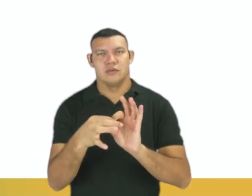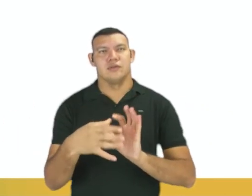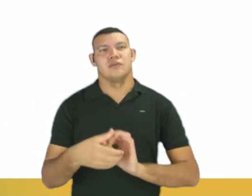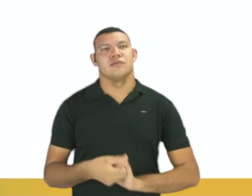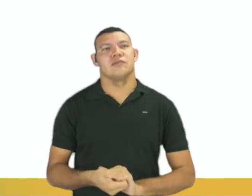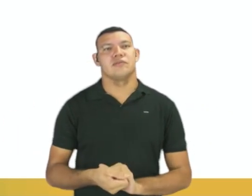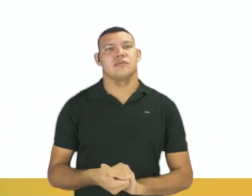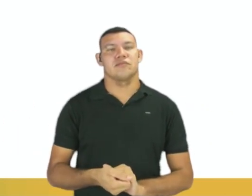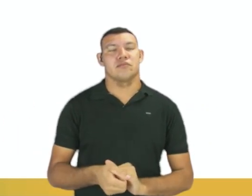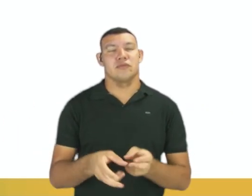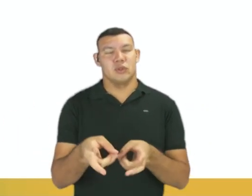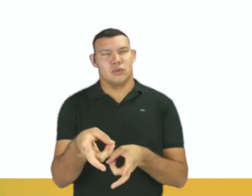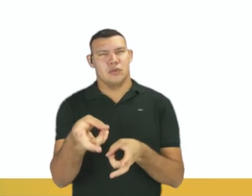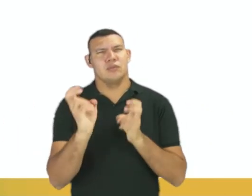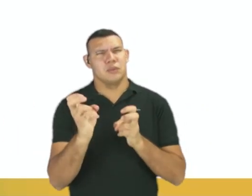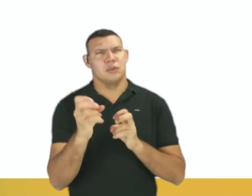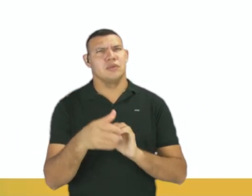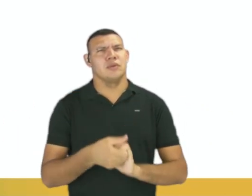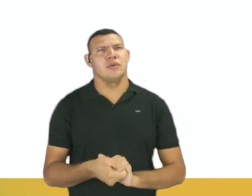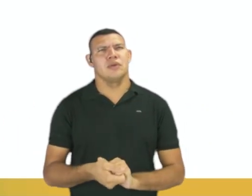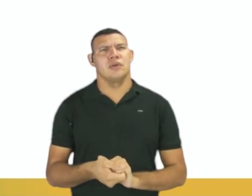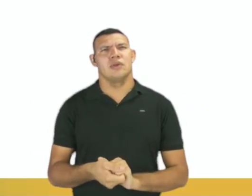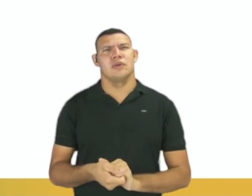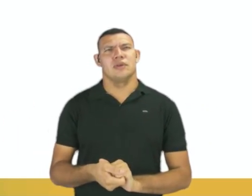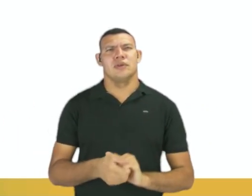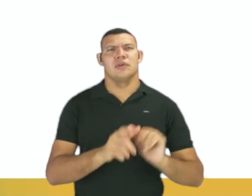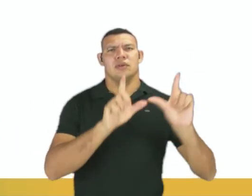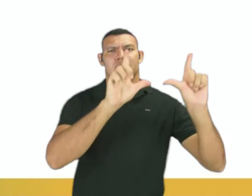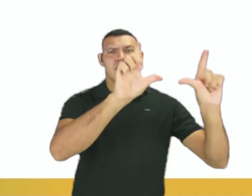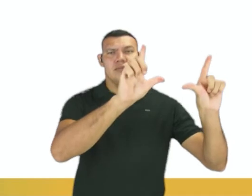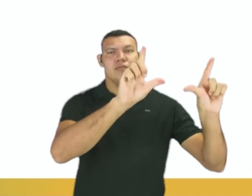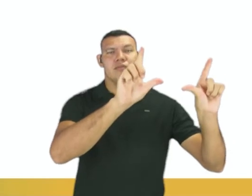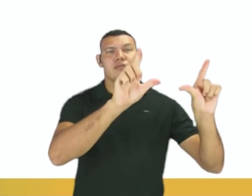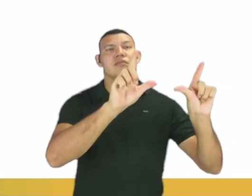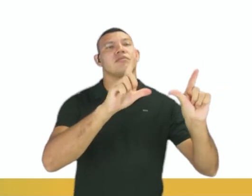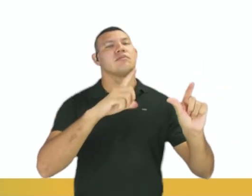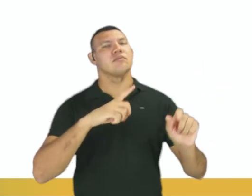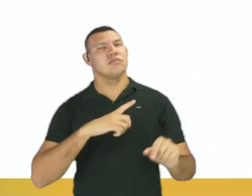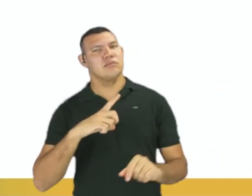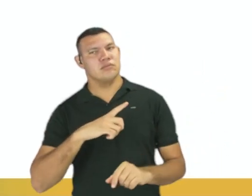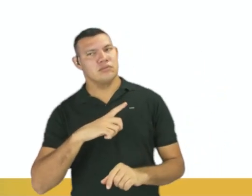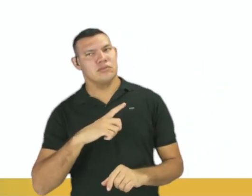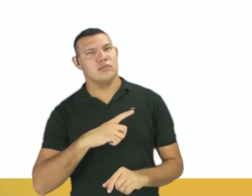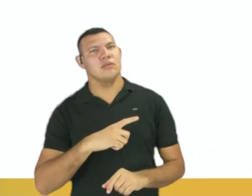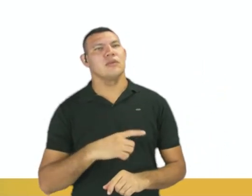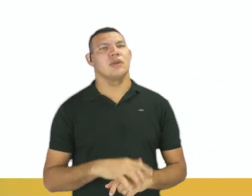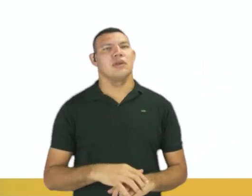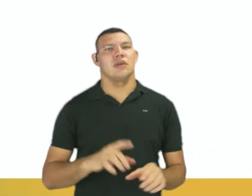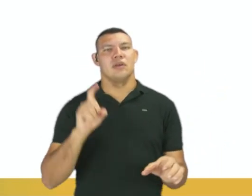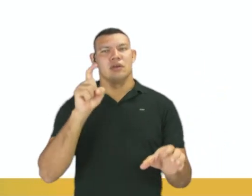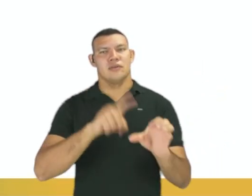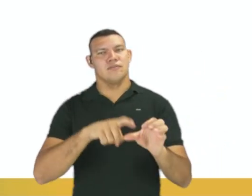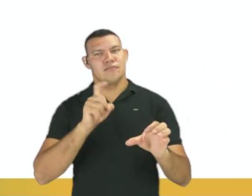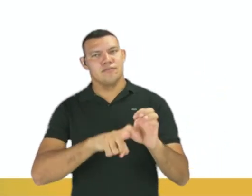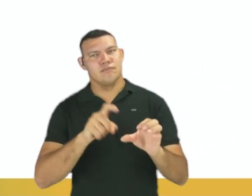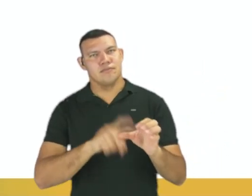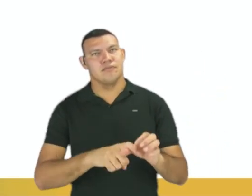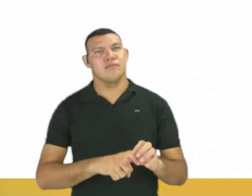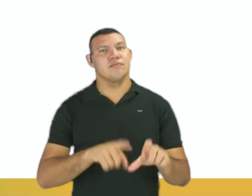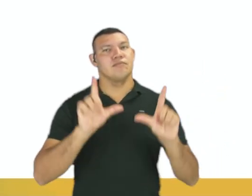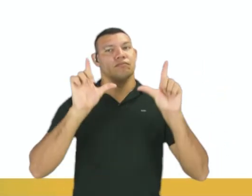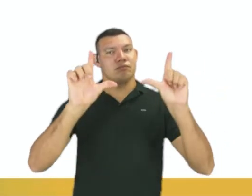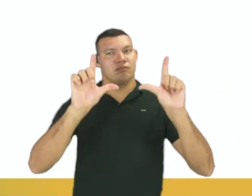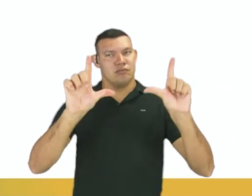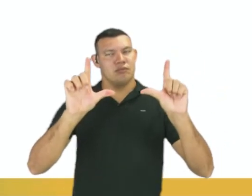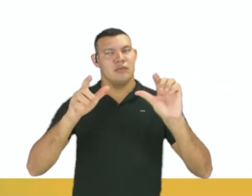então a gente percebe que na primeira no primeiro tirinha temos uma um processo de dependência enquanto no segundo